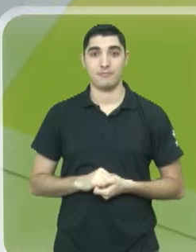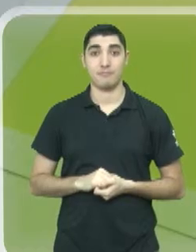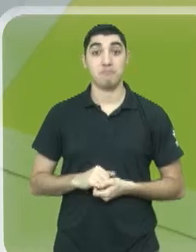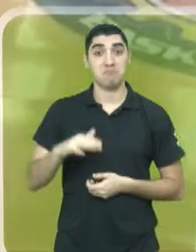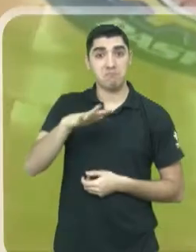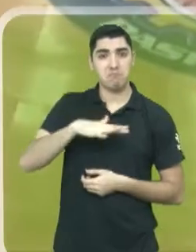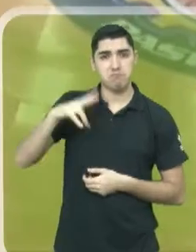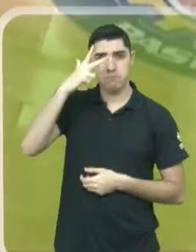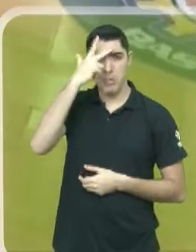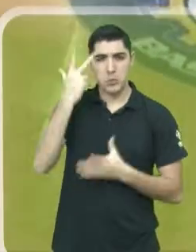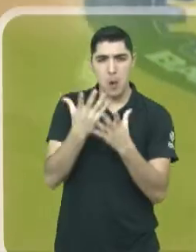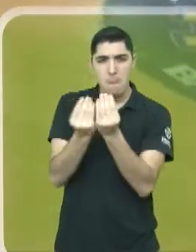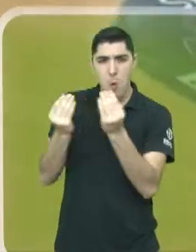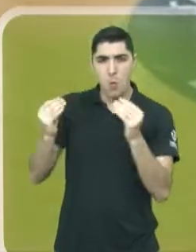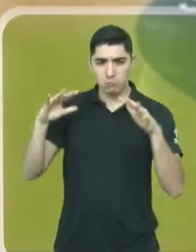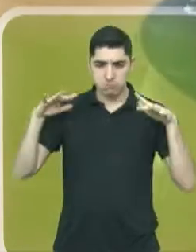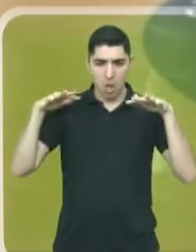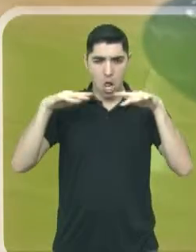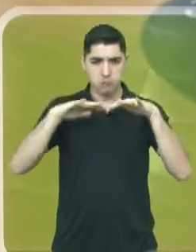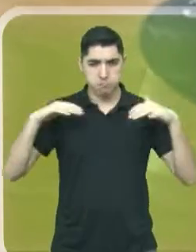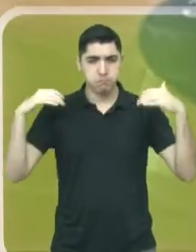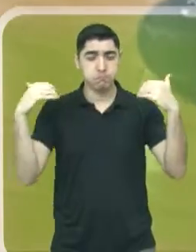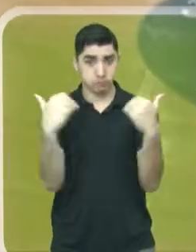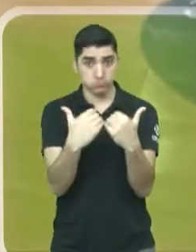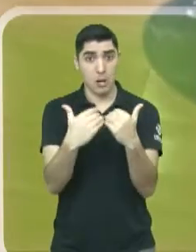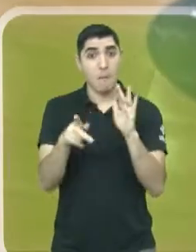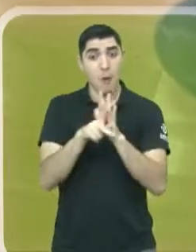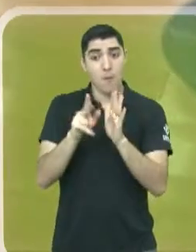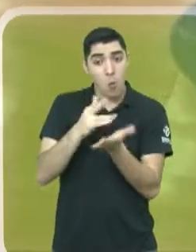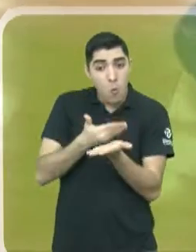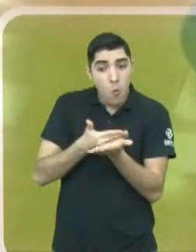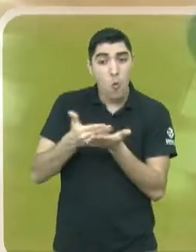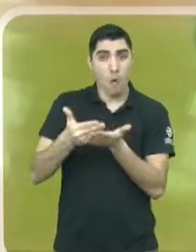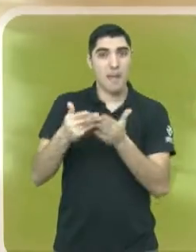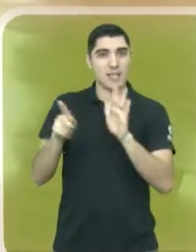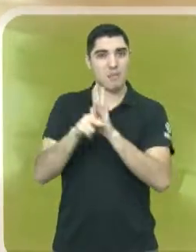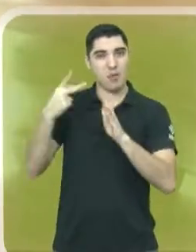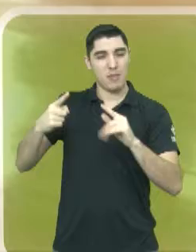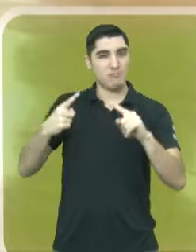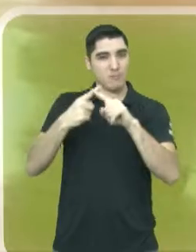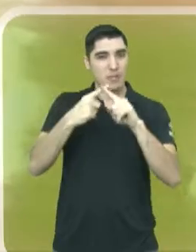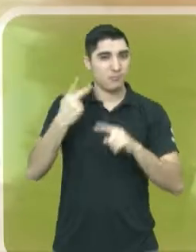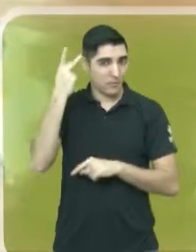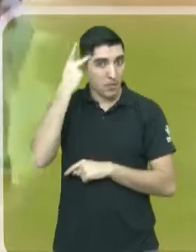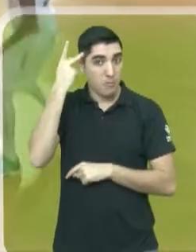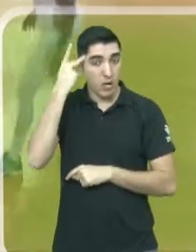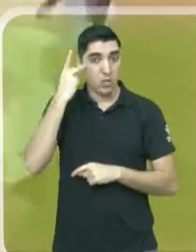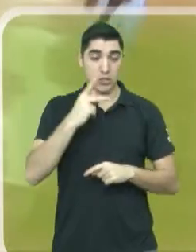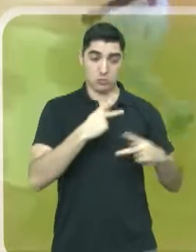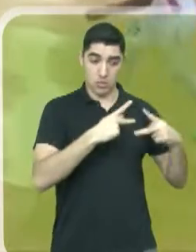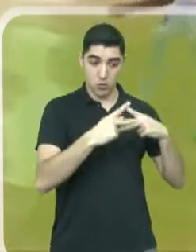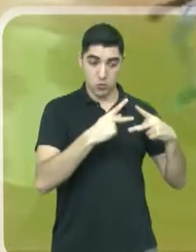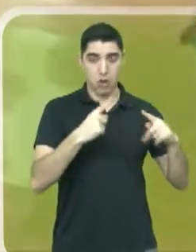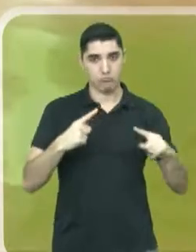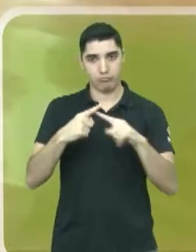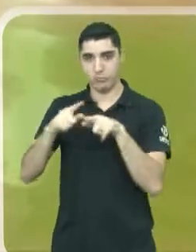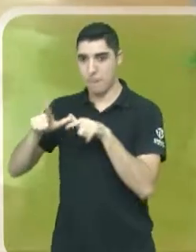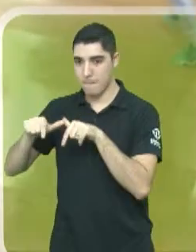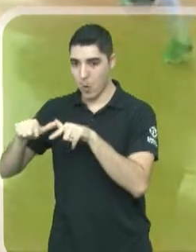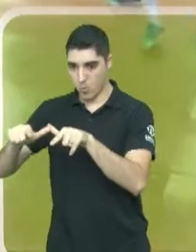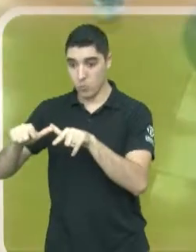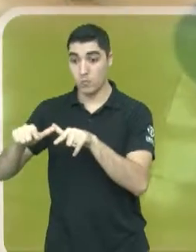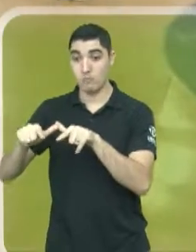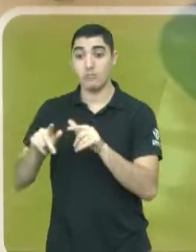o ginásio Lineu de Moura recebeu a partida de estreia no Campeonato Paulista entre São José Basquetebol e Bauru. E